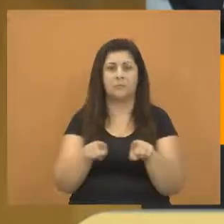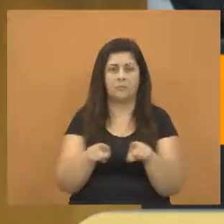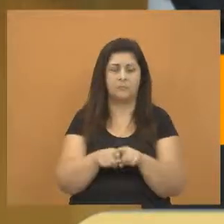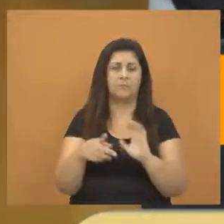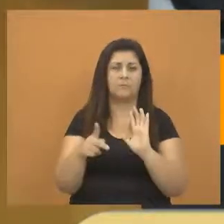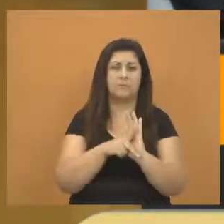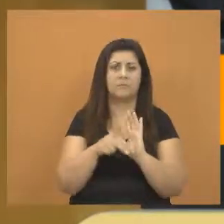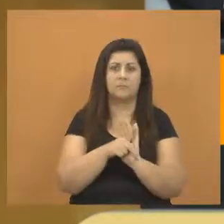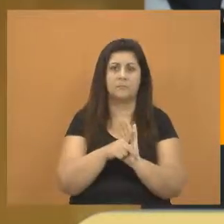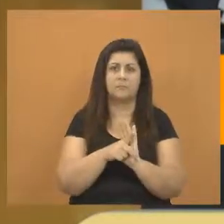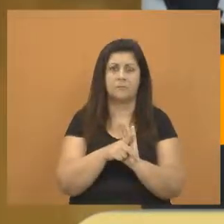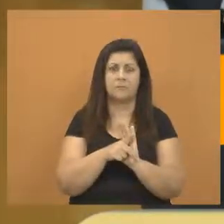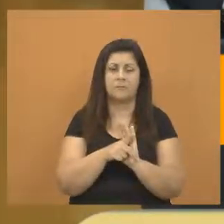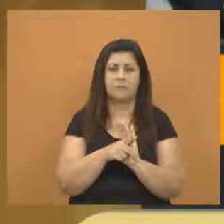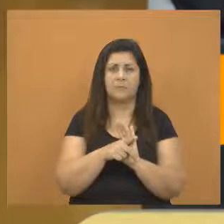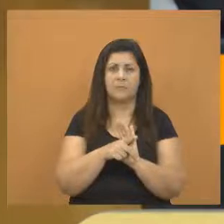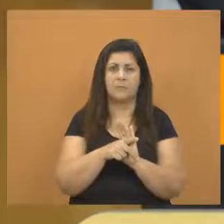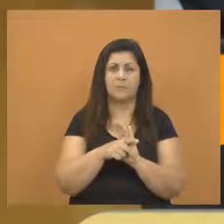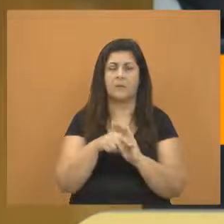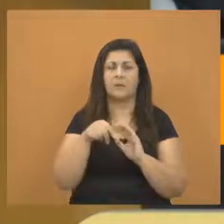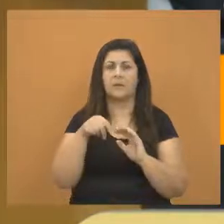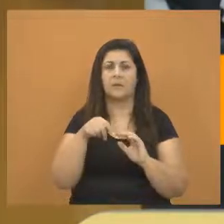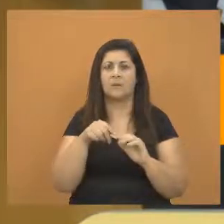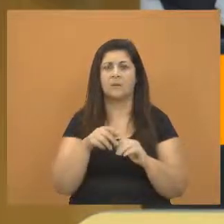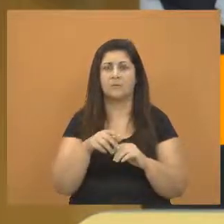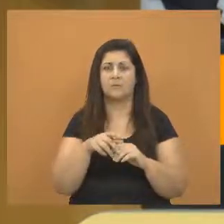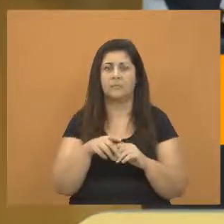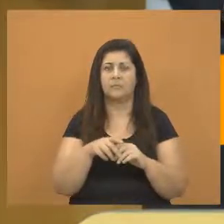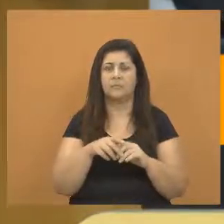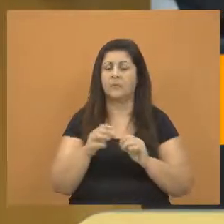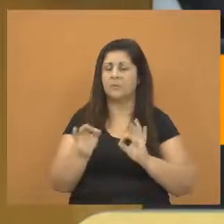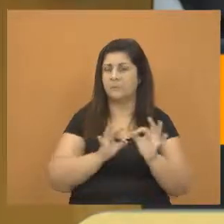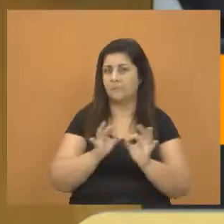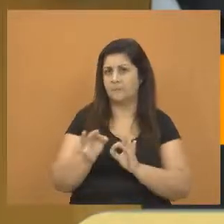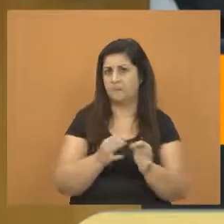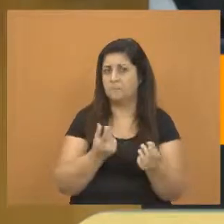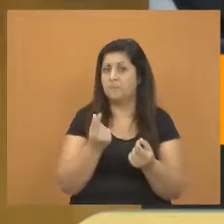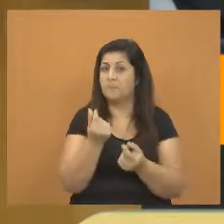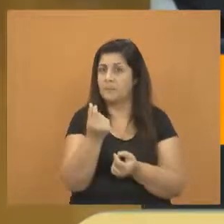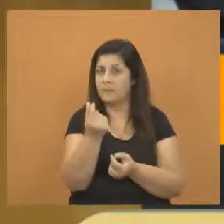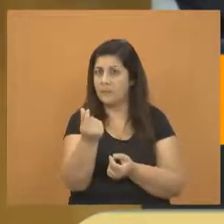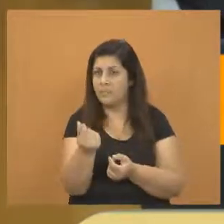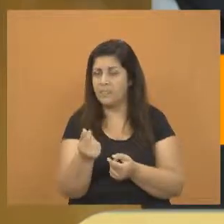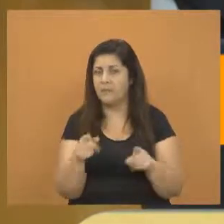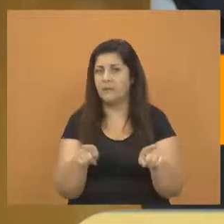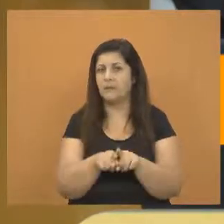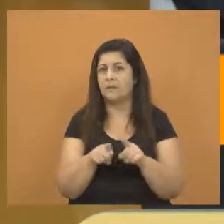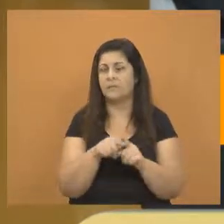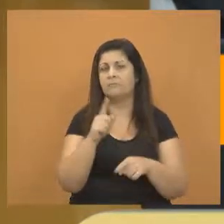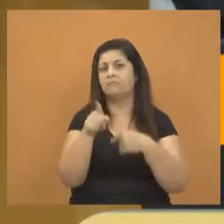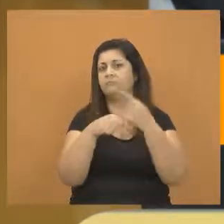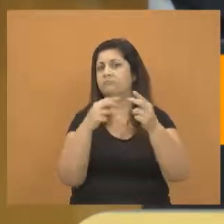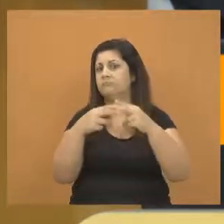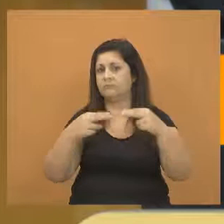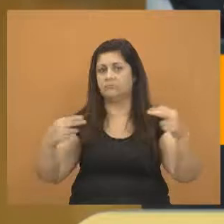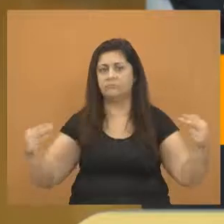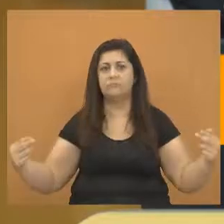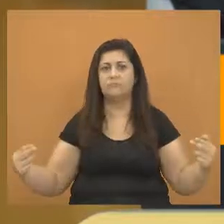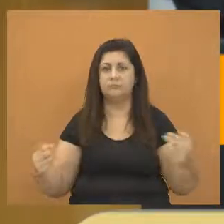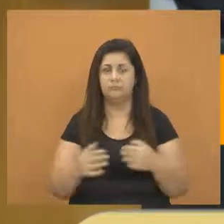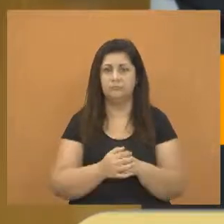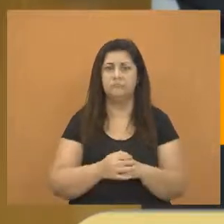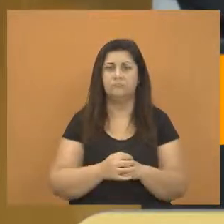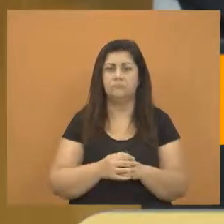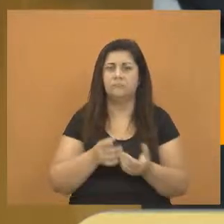Legislativo para as despesas de capital e outras delas decorrentes e para as relativas